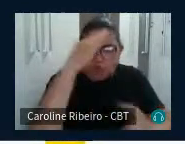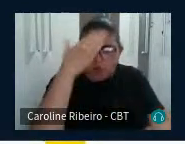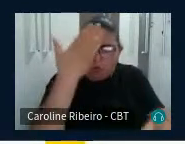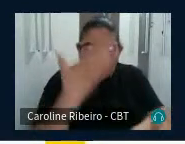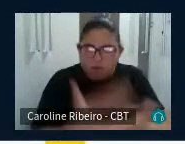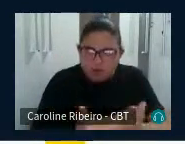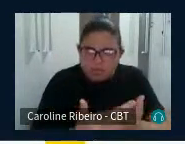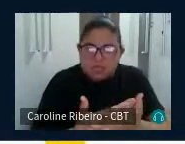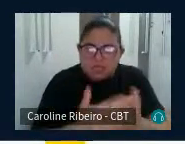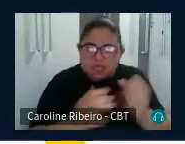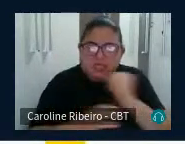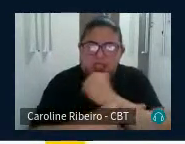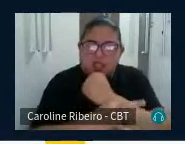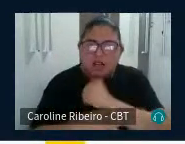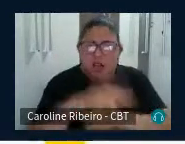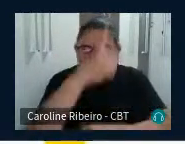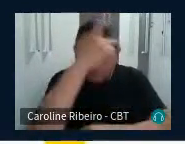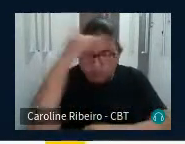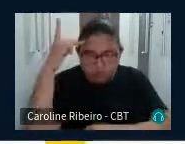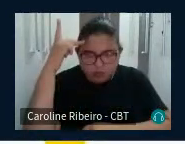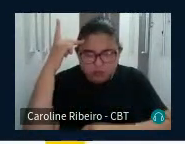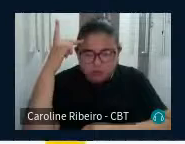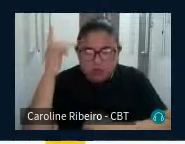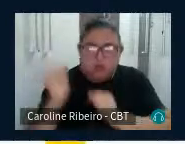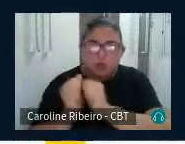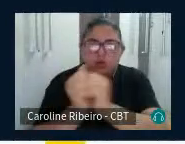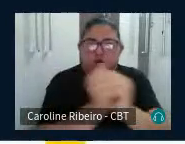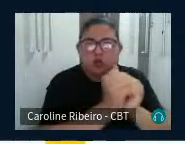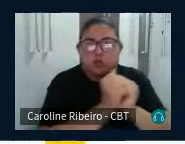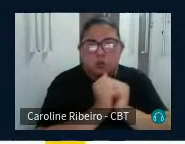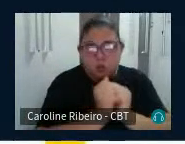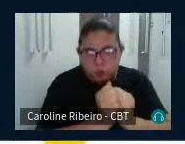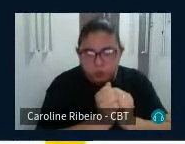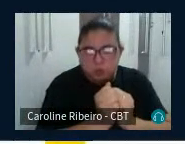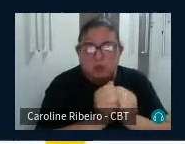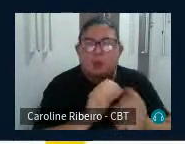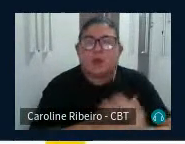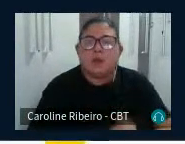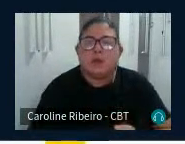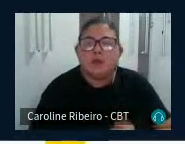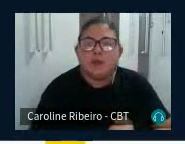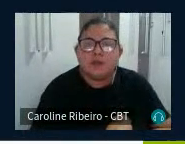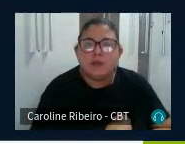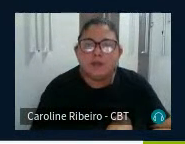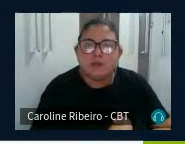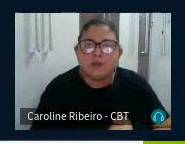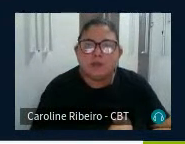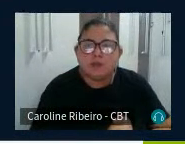pessoas que estão ao nosso redor. Pode passar o próximo.